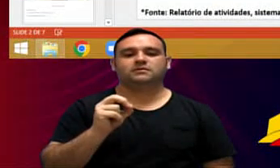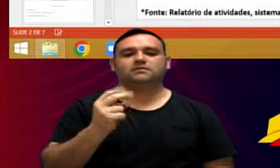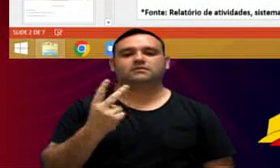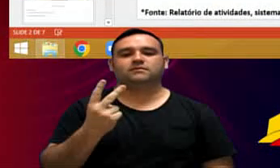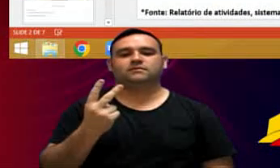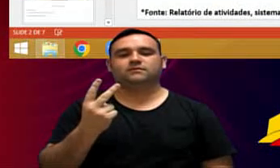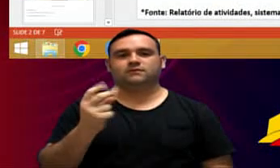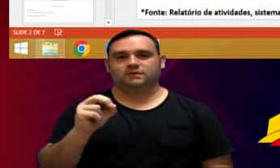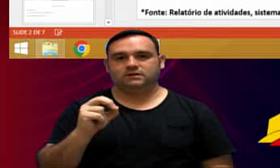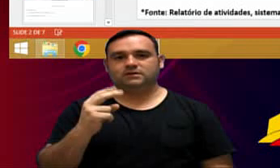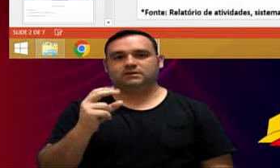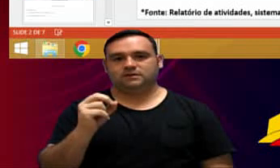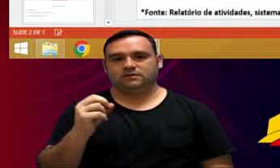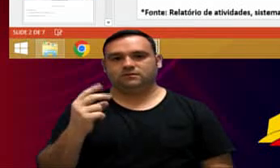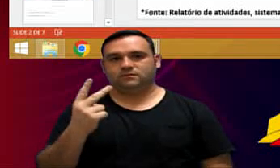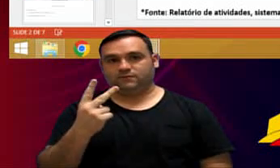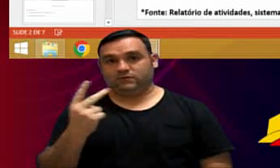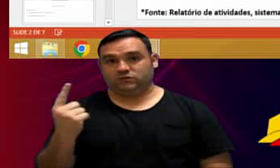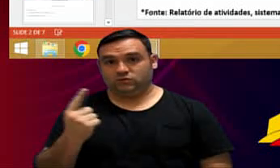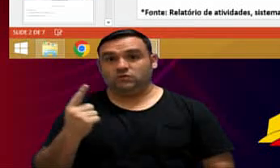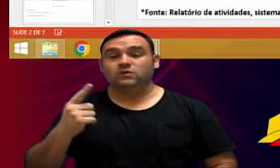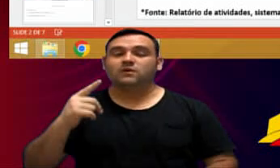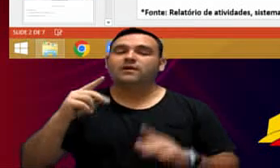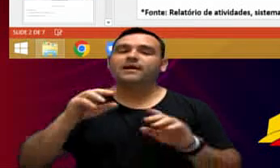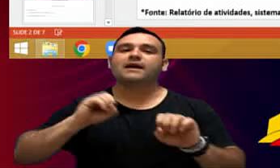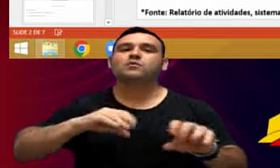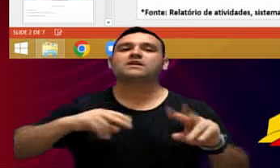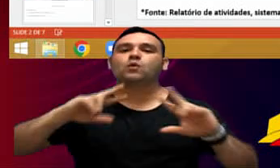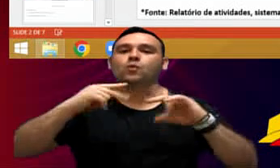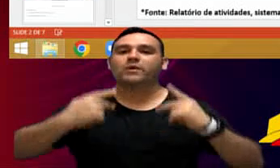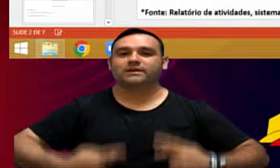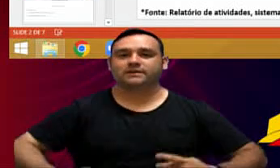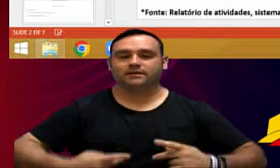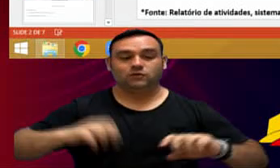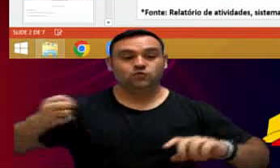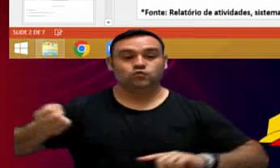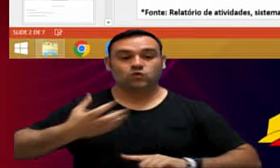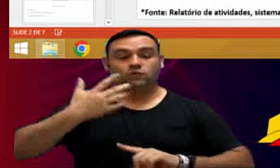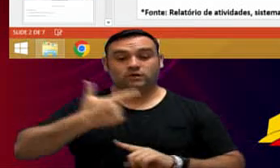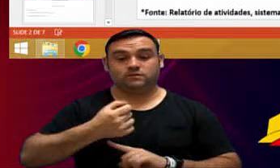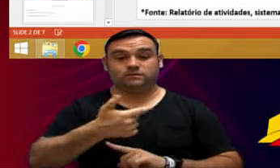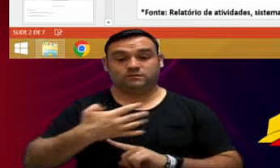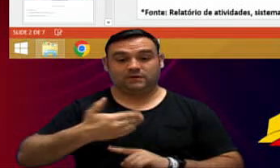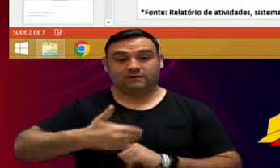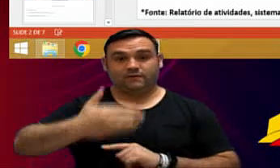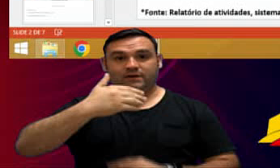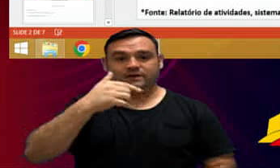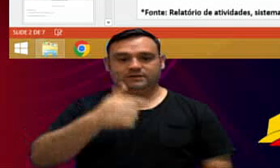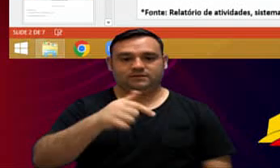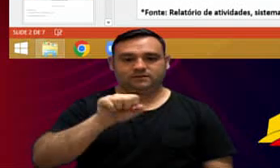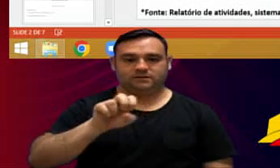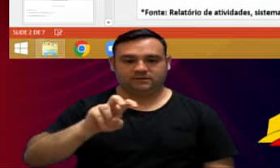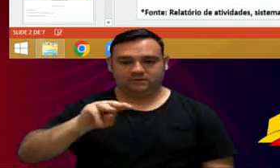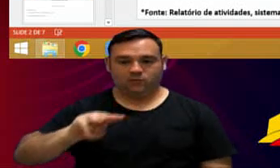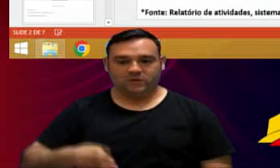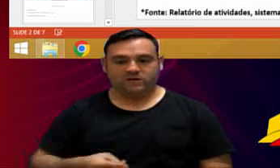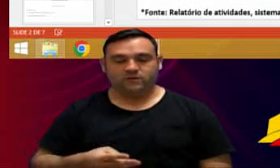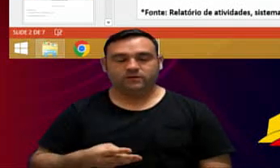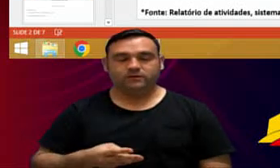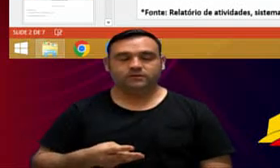2020-021, né, Educação Humanizada e Inovadora. Nós temos um total geral para 2024 de 785